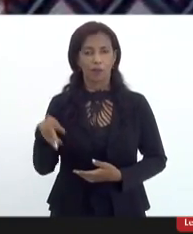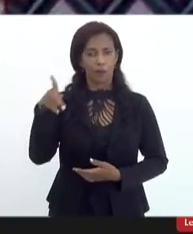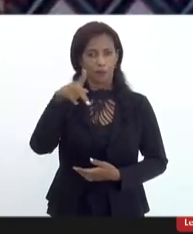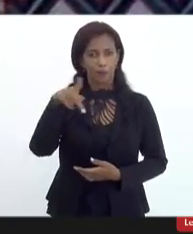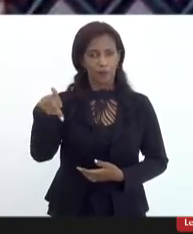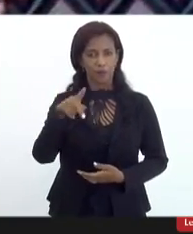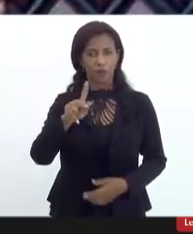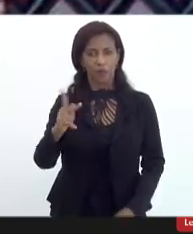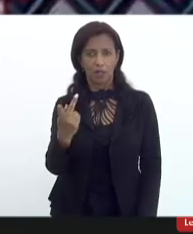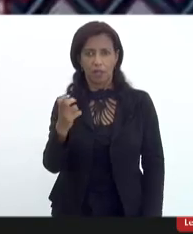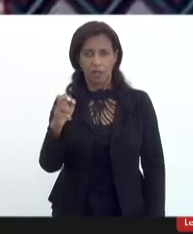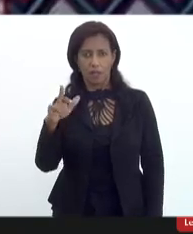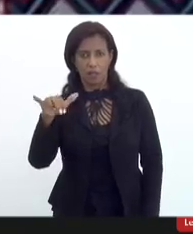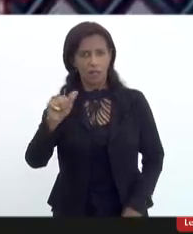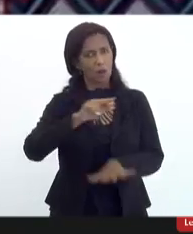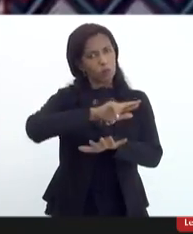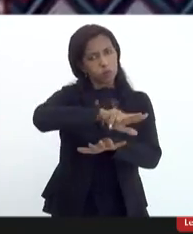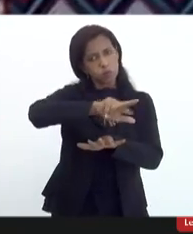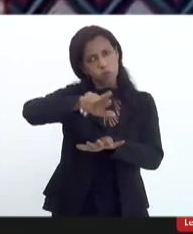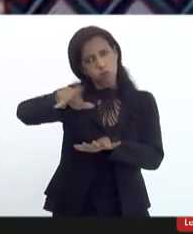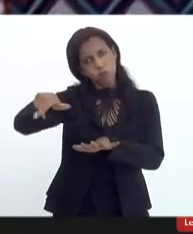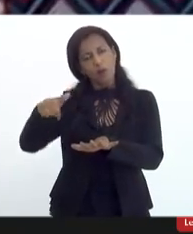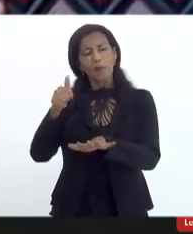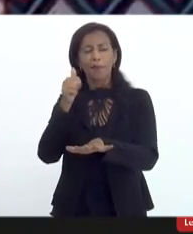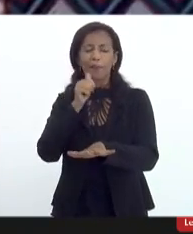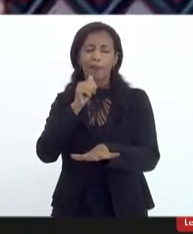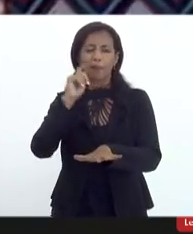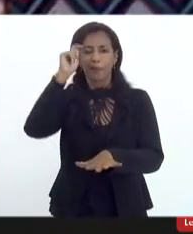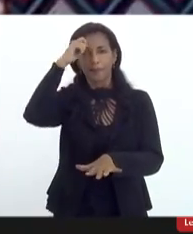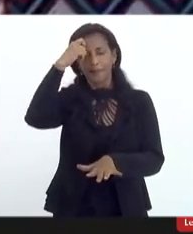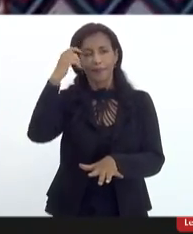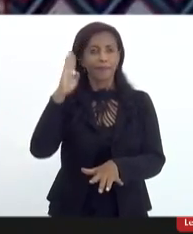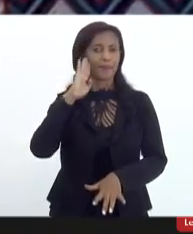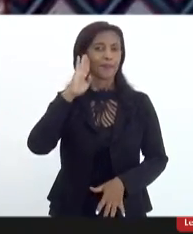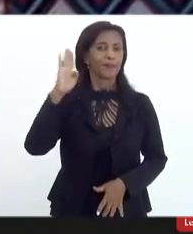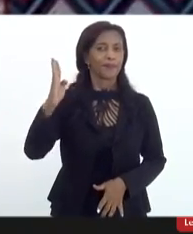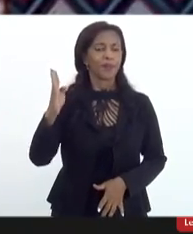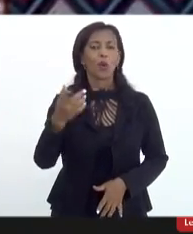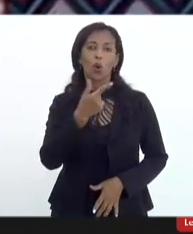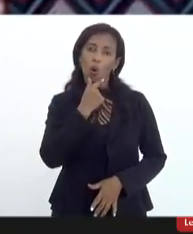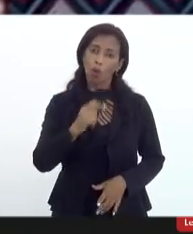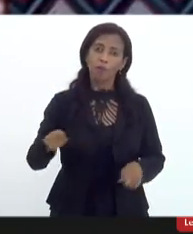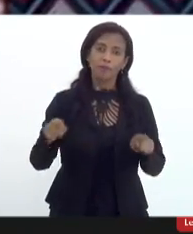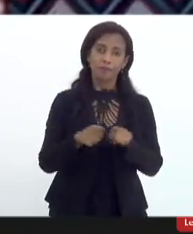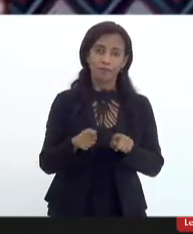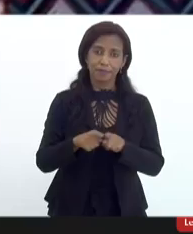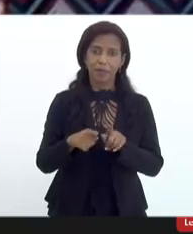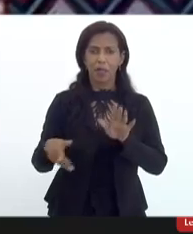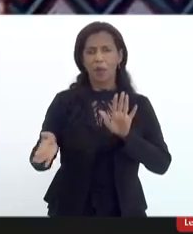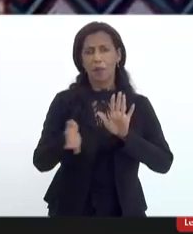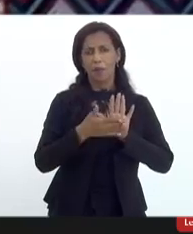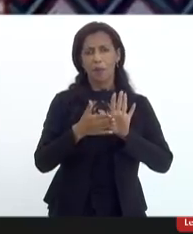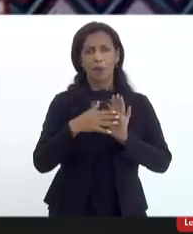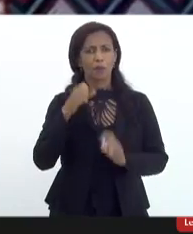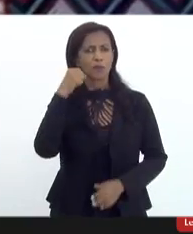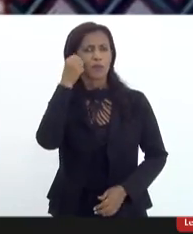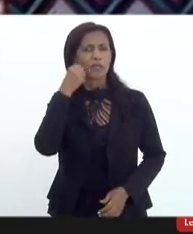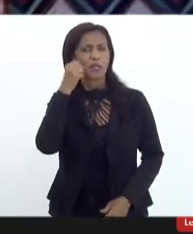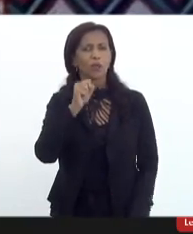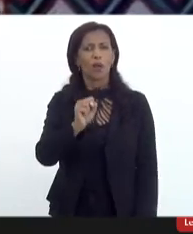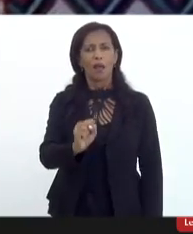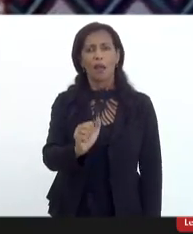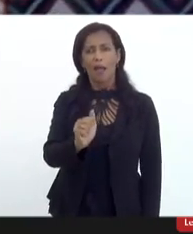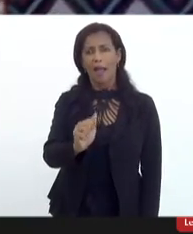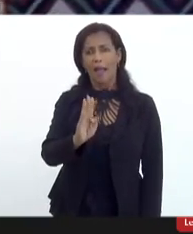professora Helena e tantas outras mulheres negras, principalmente, e homens negros, como o próprio senador Abdias,